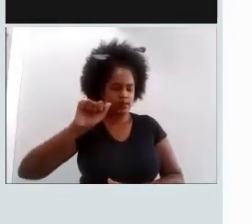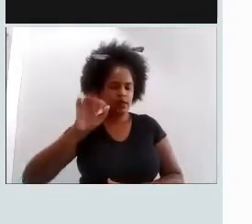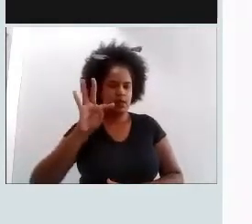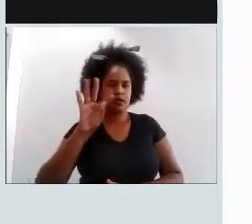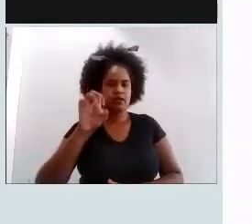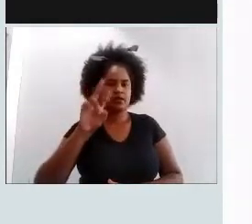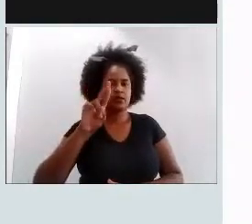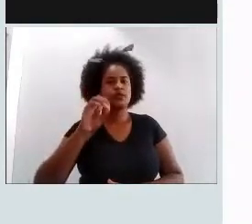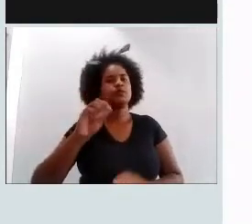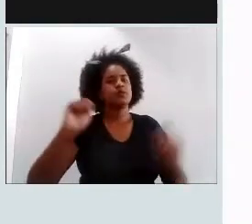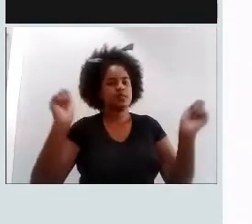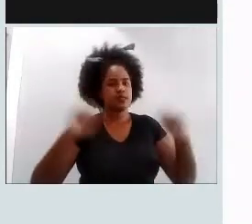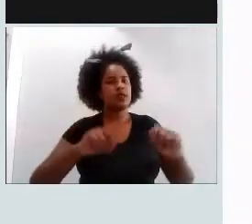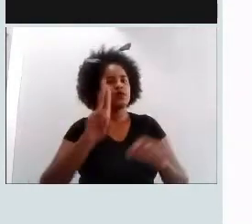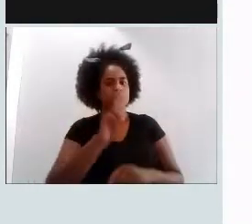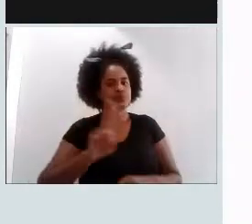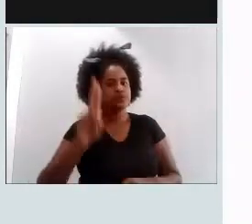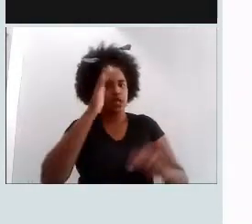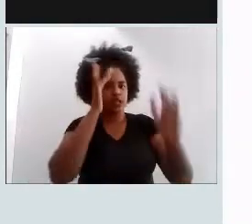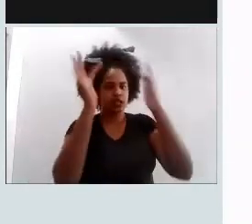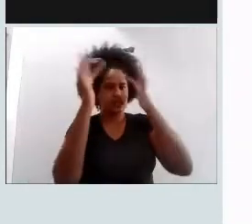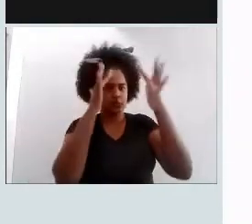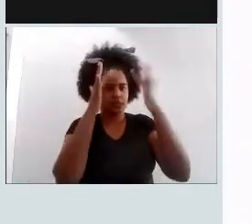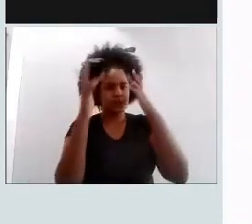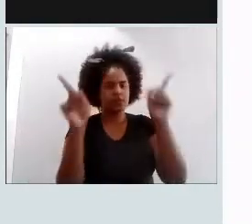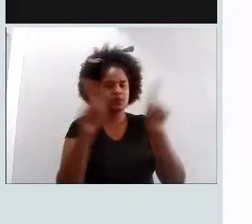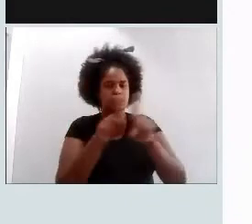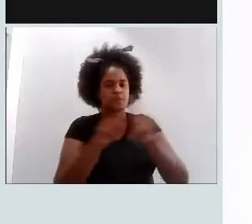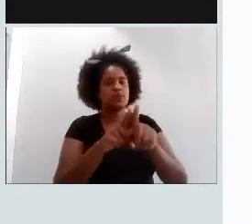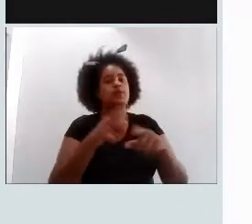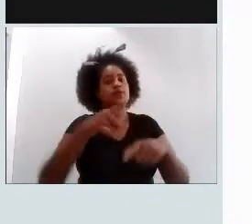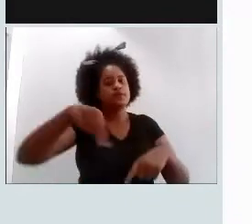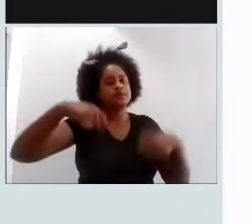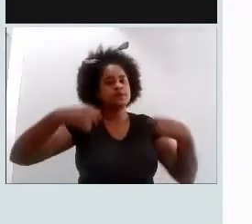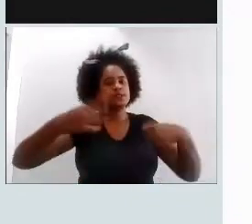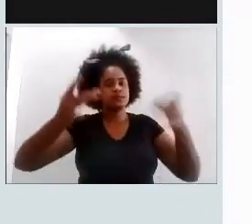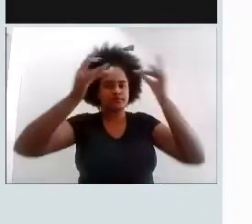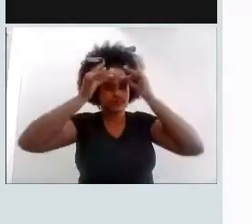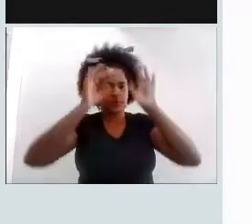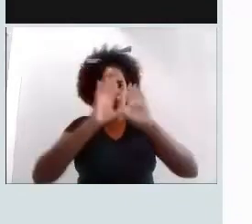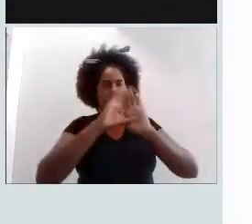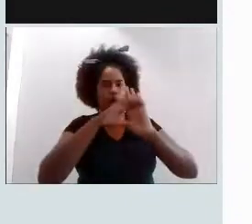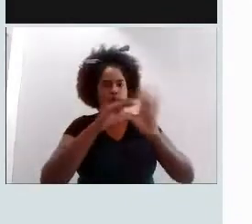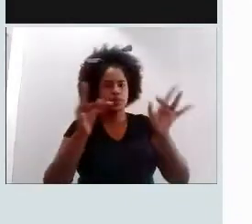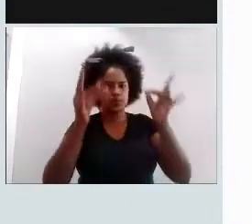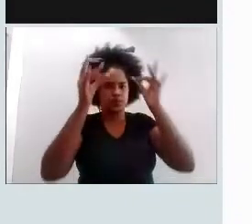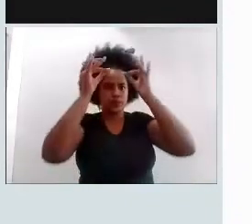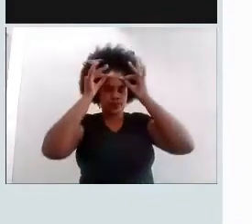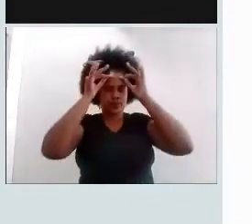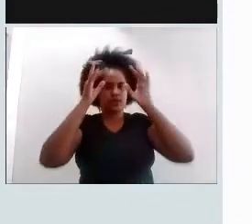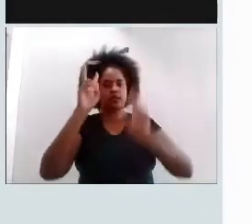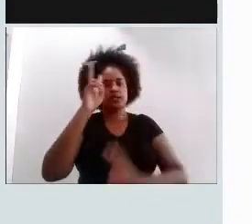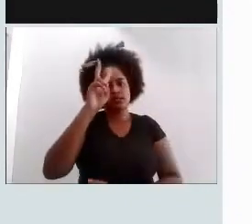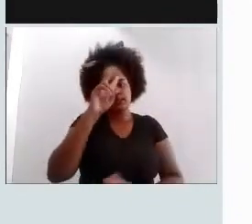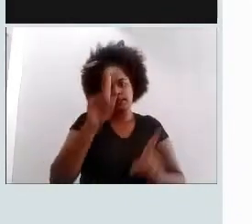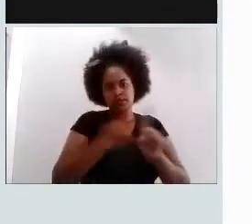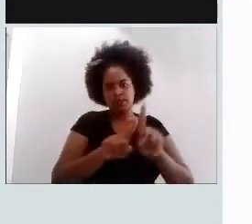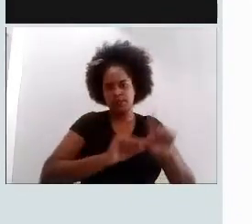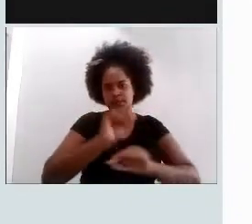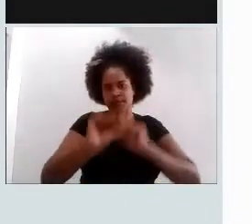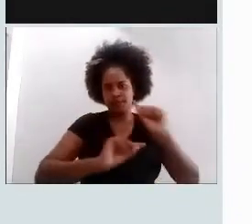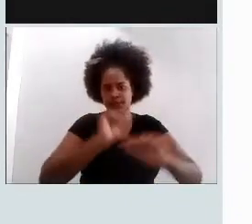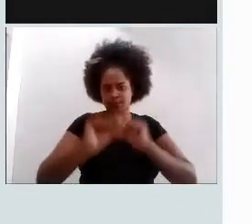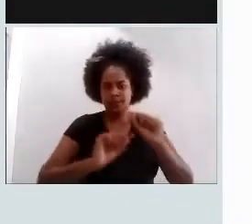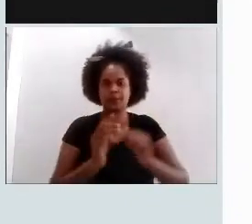Então, lembrem-se sempre desses conceitos e lembrem-se também de todas